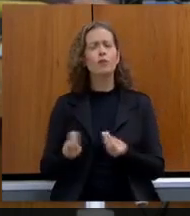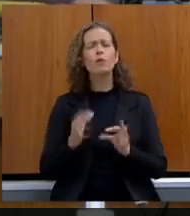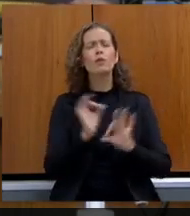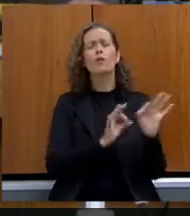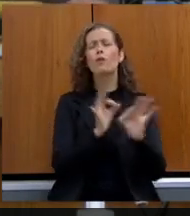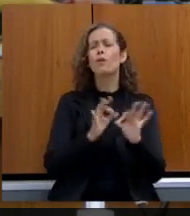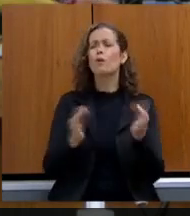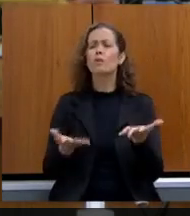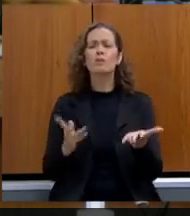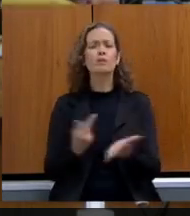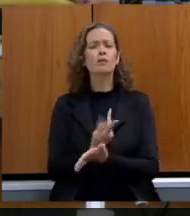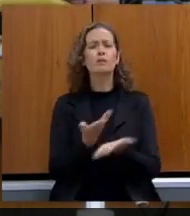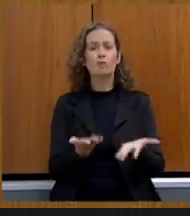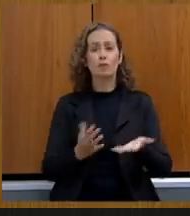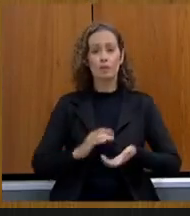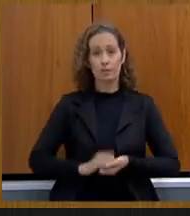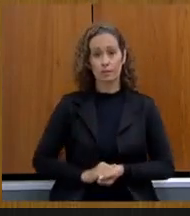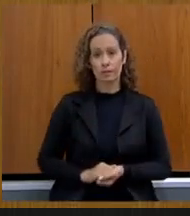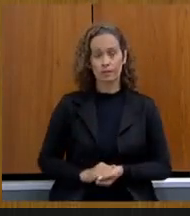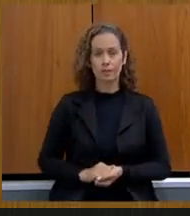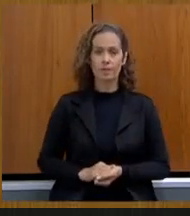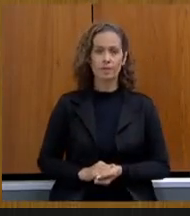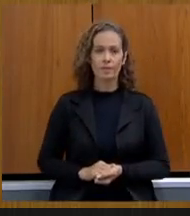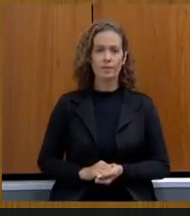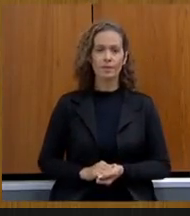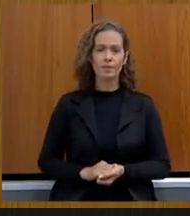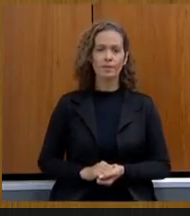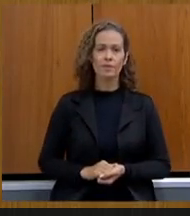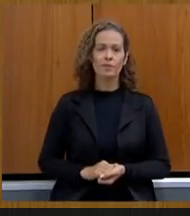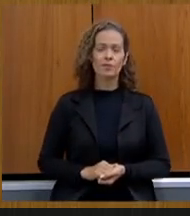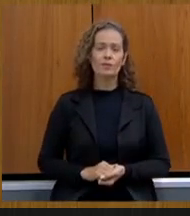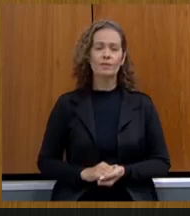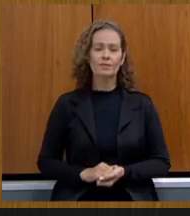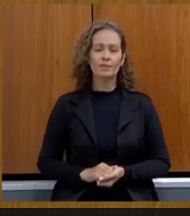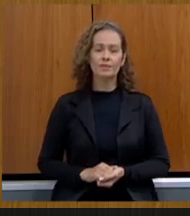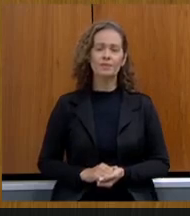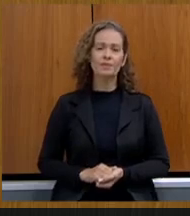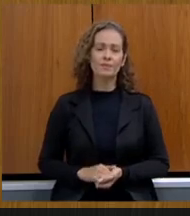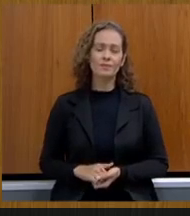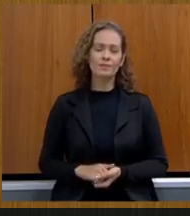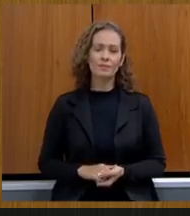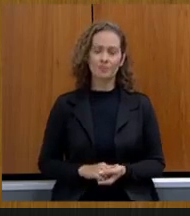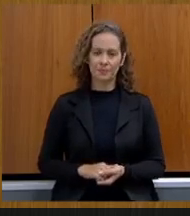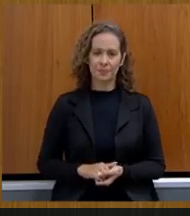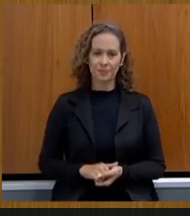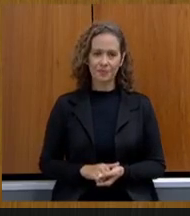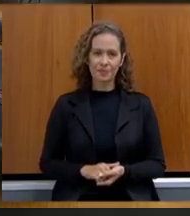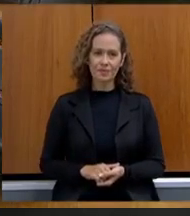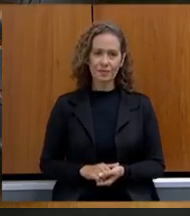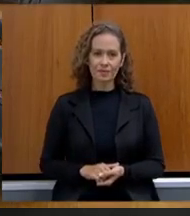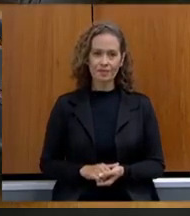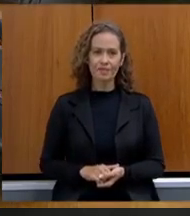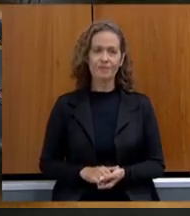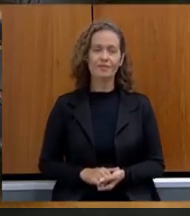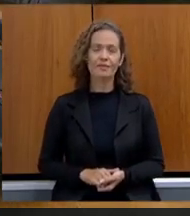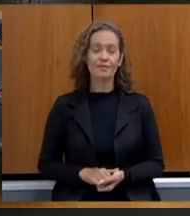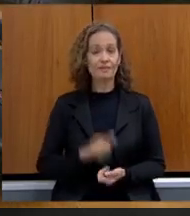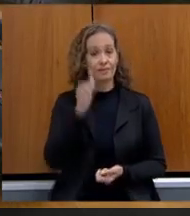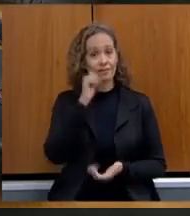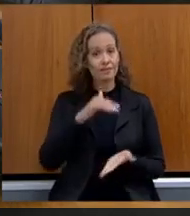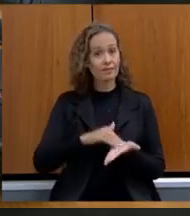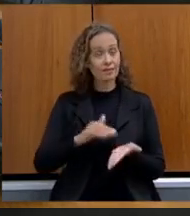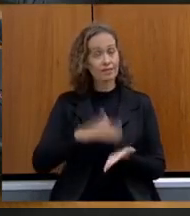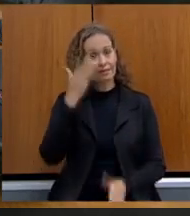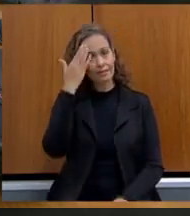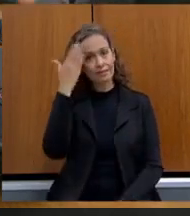de sucesso obrigado Olá tudo bem então vamos passar para fala da secretária